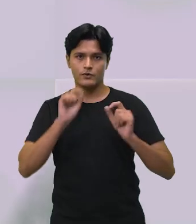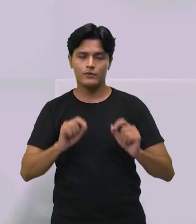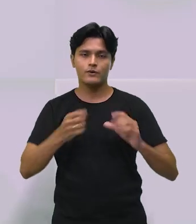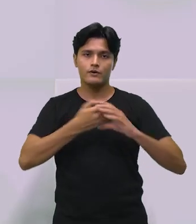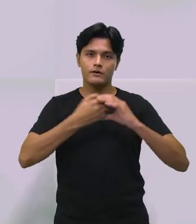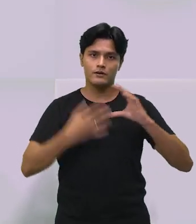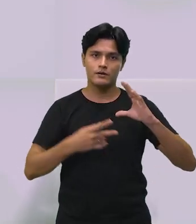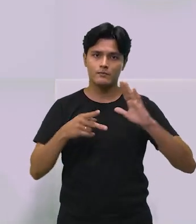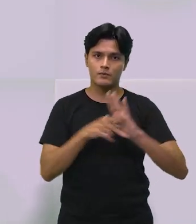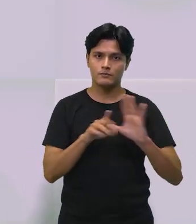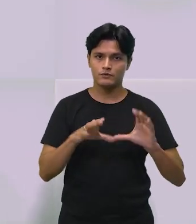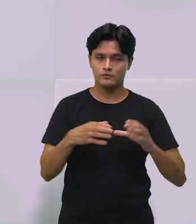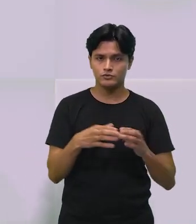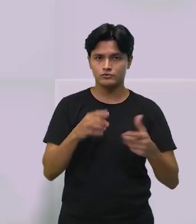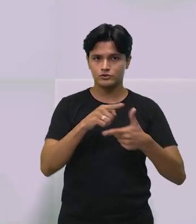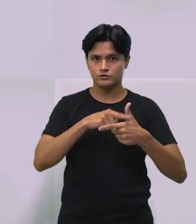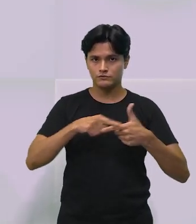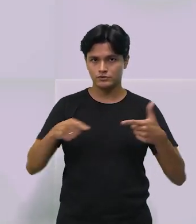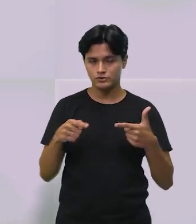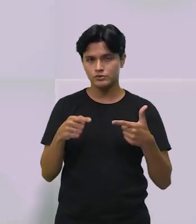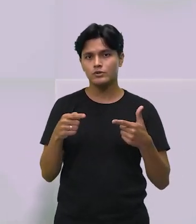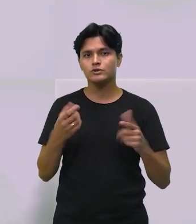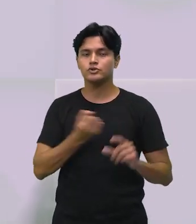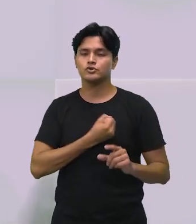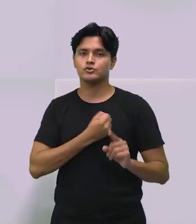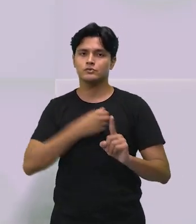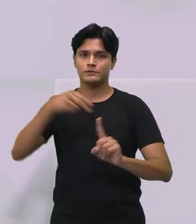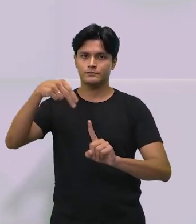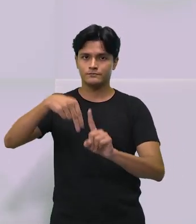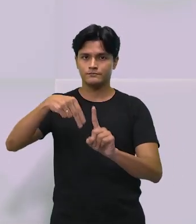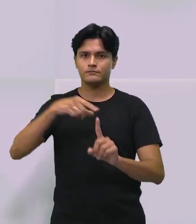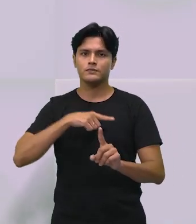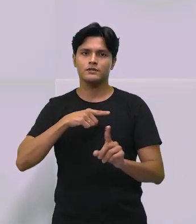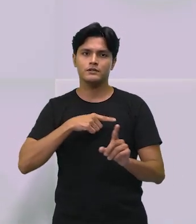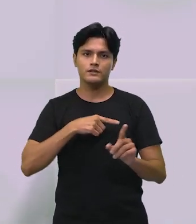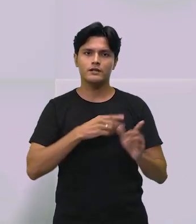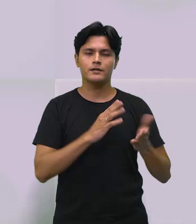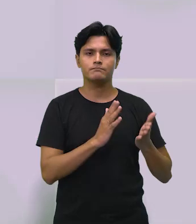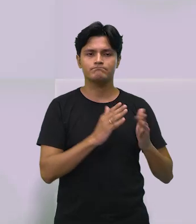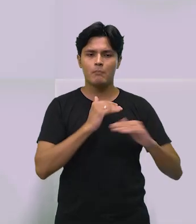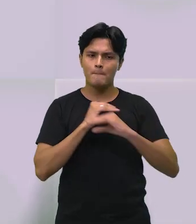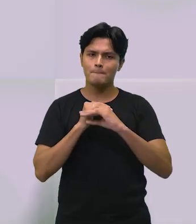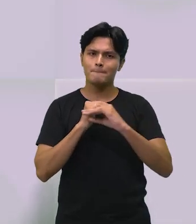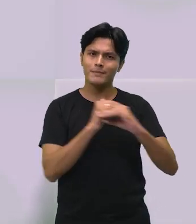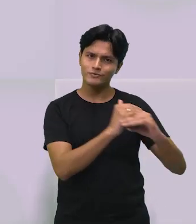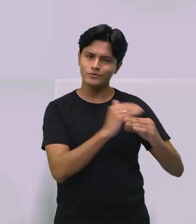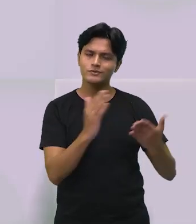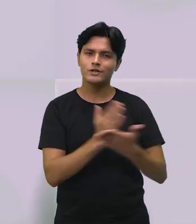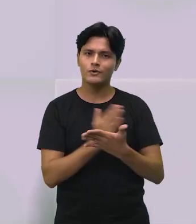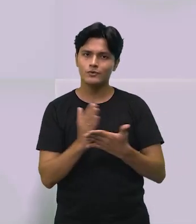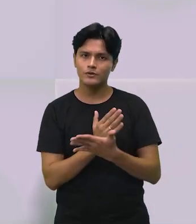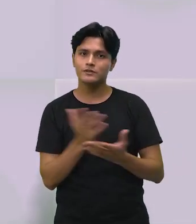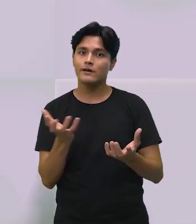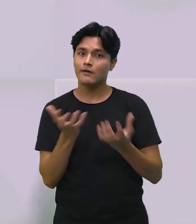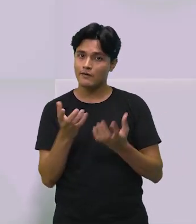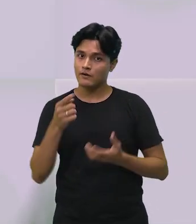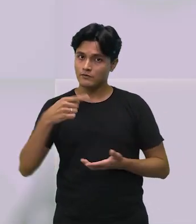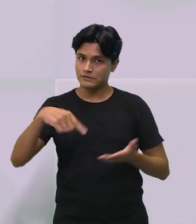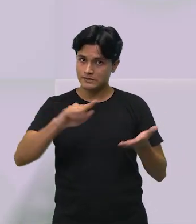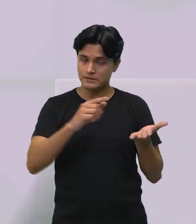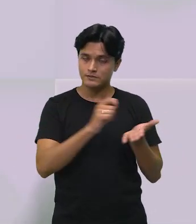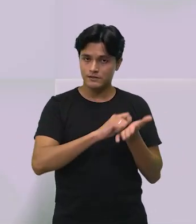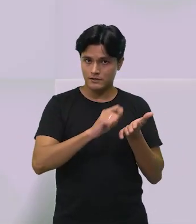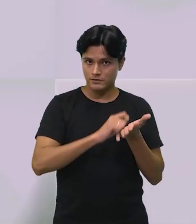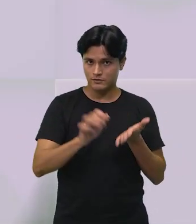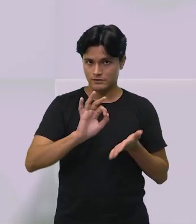Dos divisores de um número natural. Como a gente viu, eles seguem alguns padrões e eu quero que vocês anotem esses padrões aí, tá?